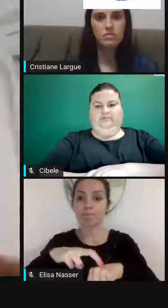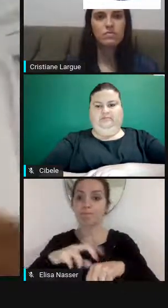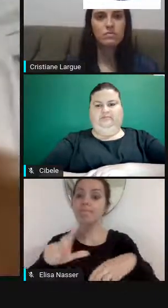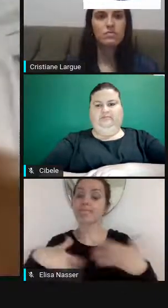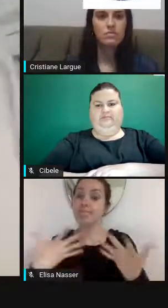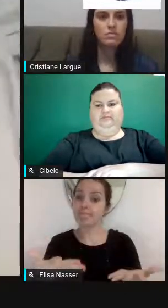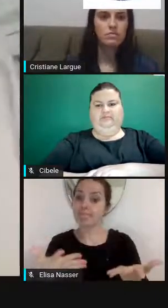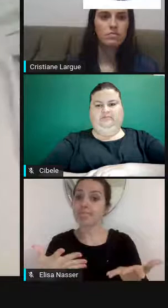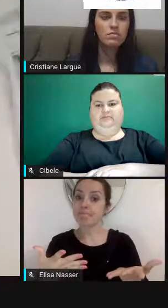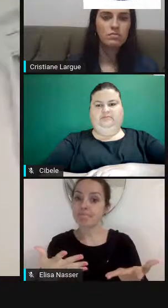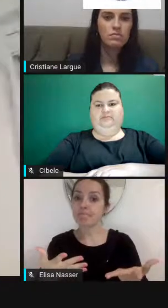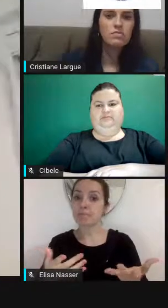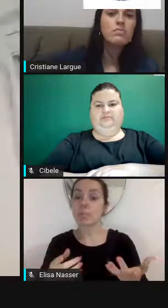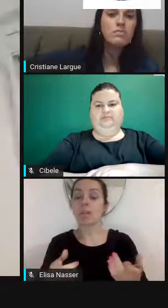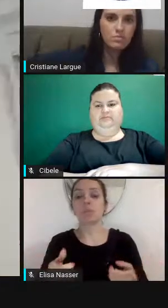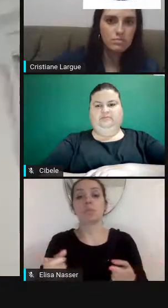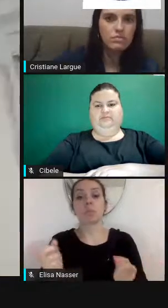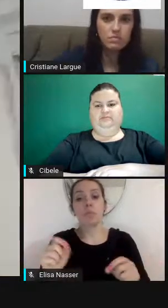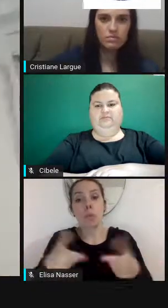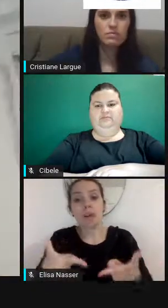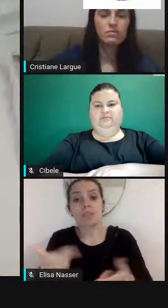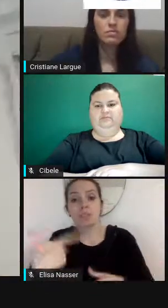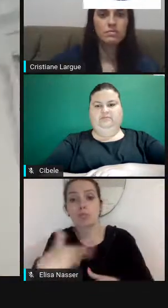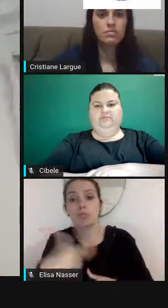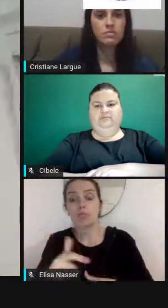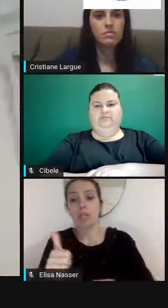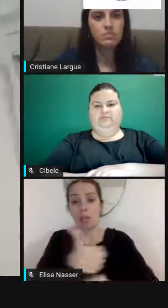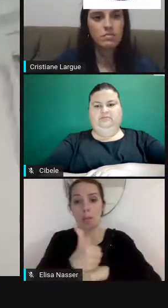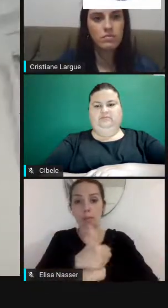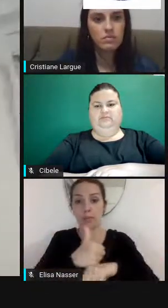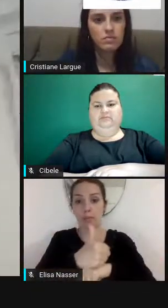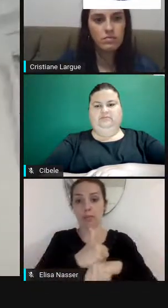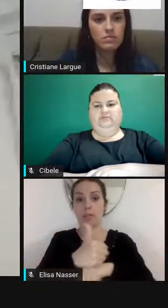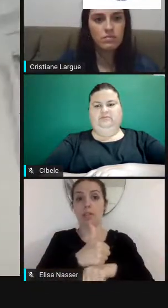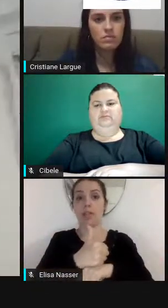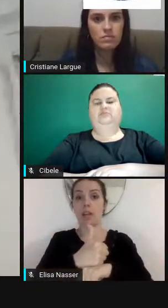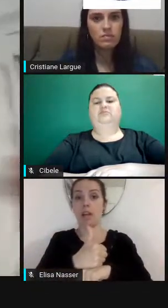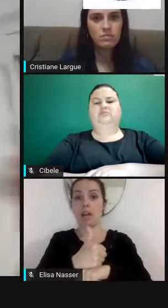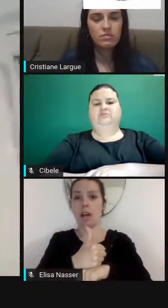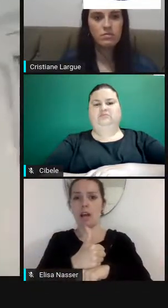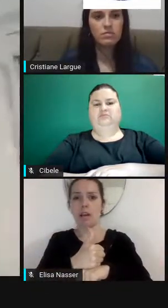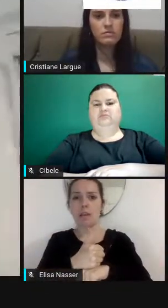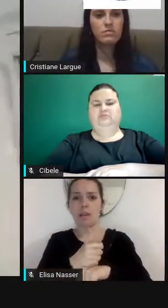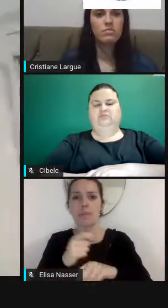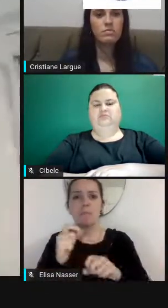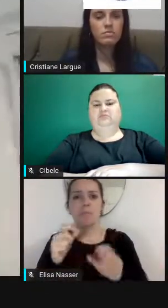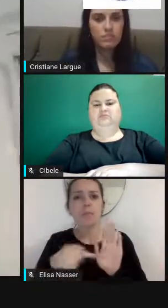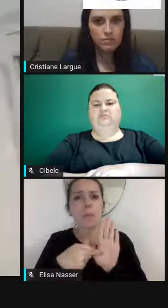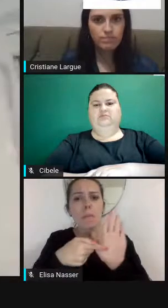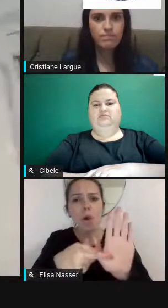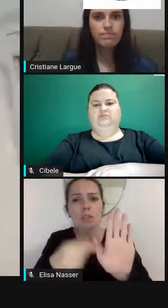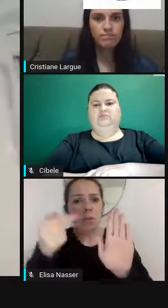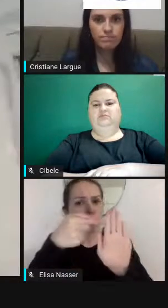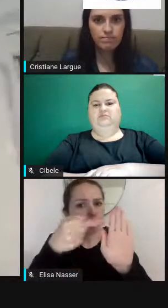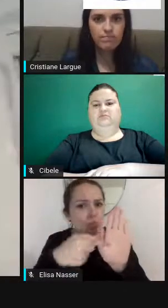se Valeu observais ele fica tá os pontos nos orientar problema a coisa mais vai seguindo né vai continuando